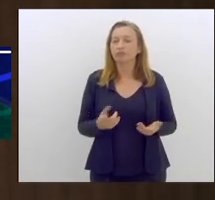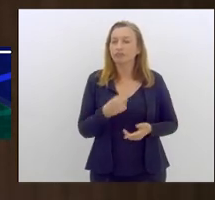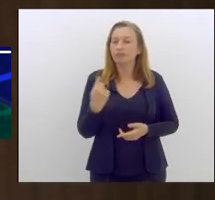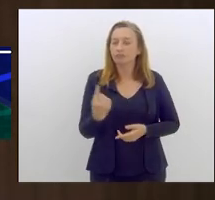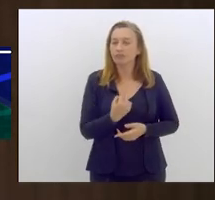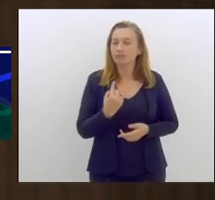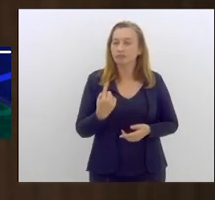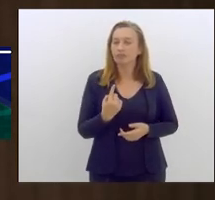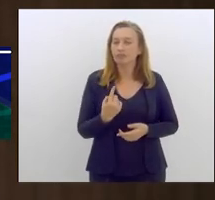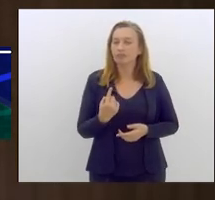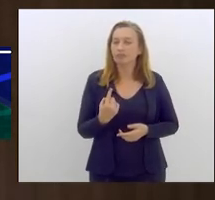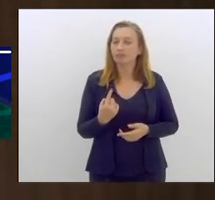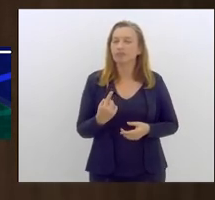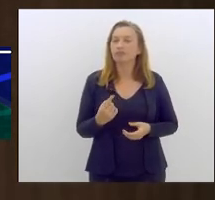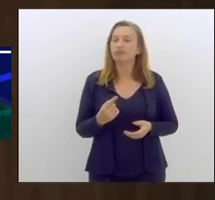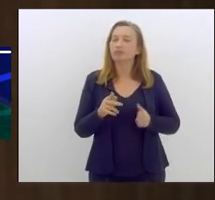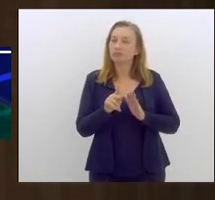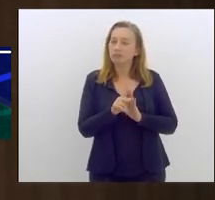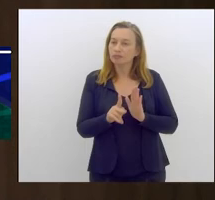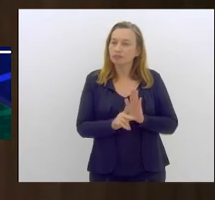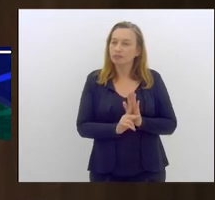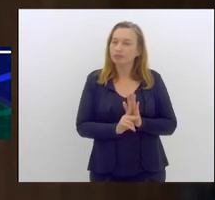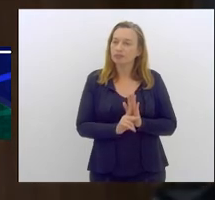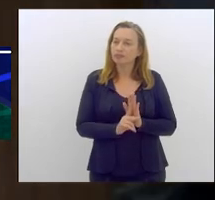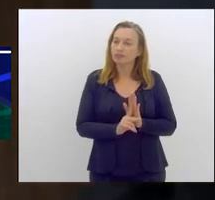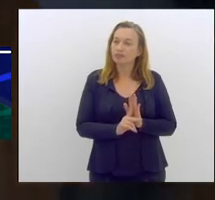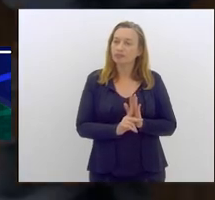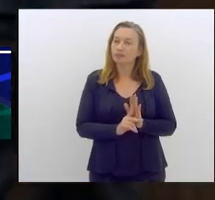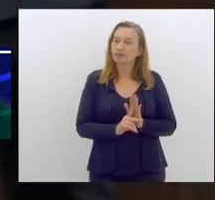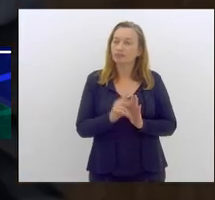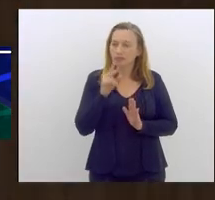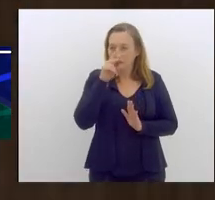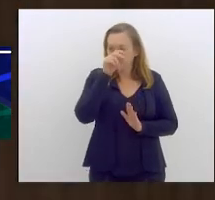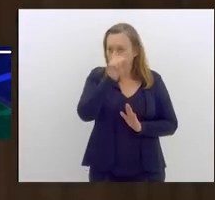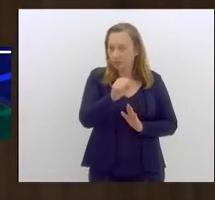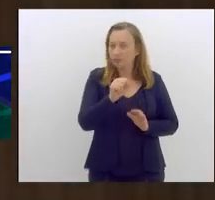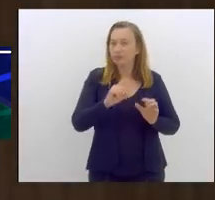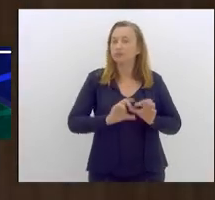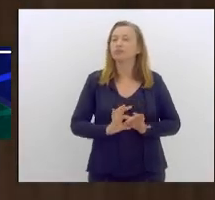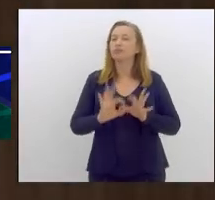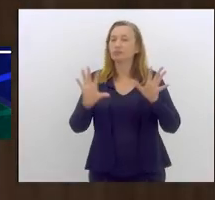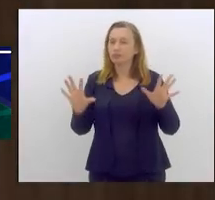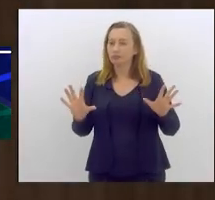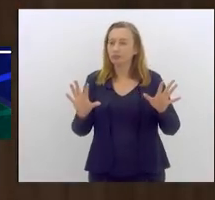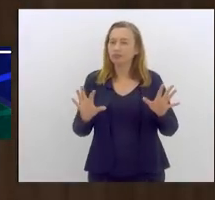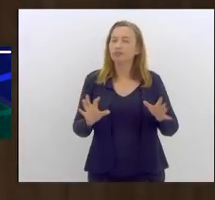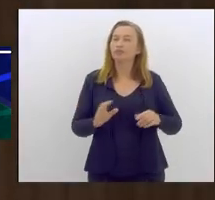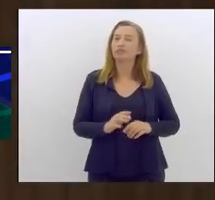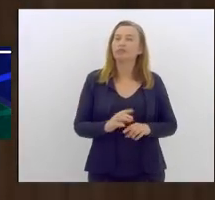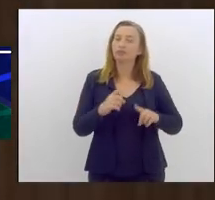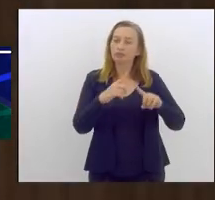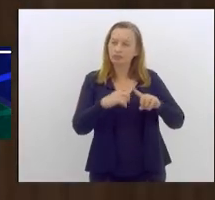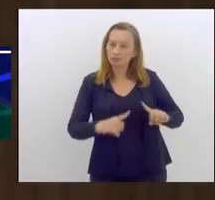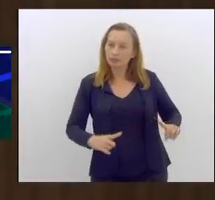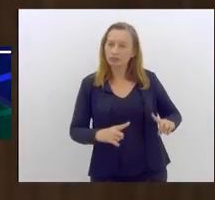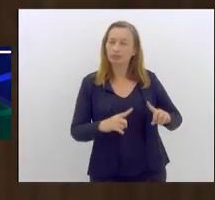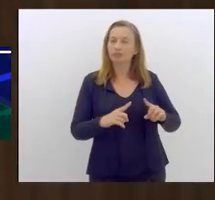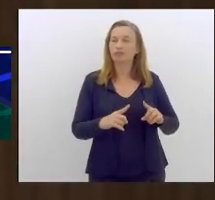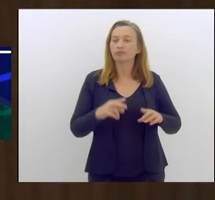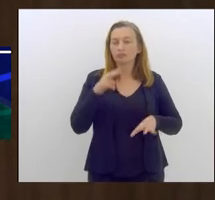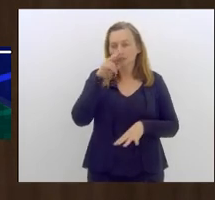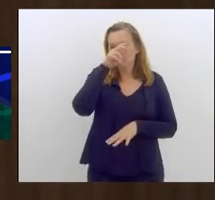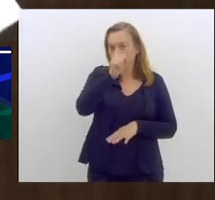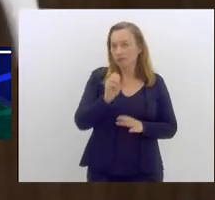a tramitação desse projeto versa sobre o fortalecimento da democracia, versa sobre o fortalecimento